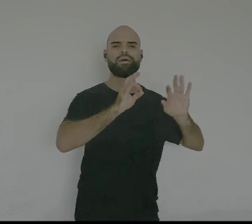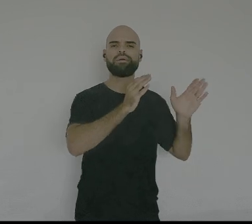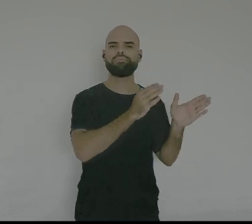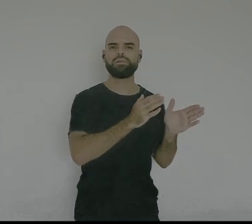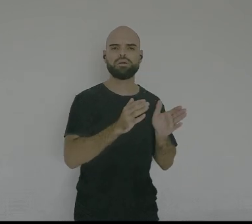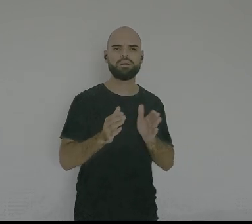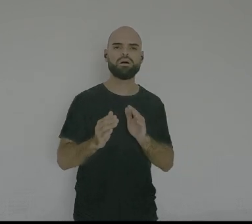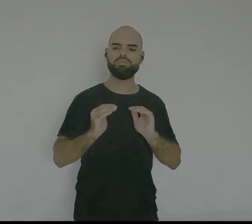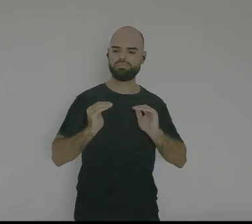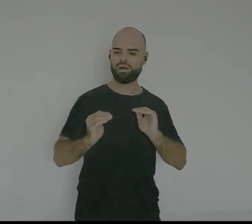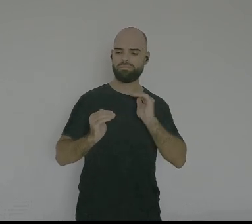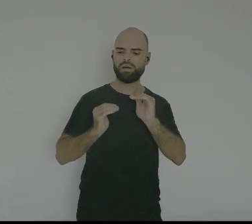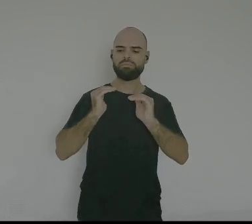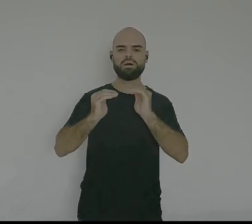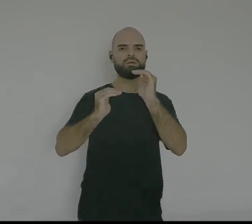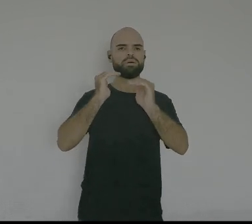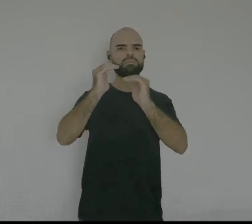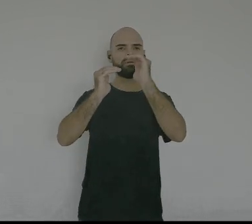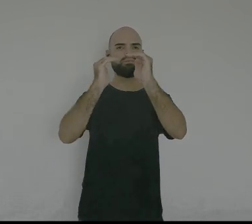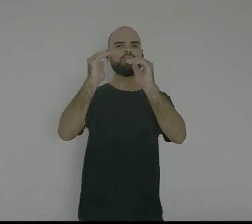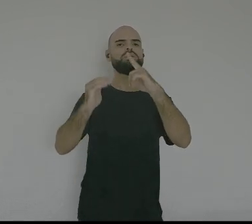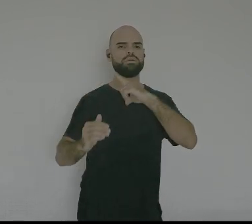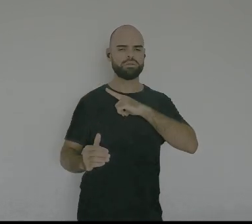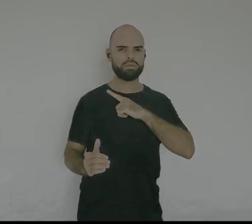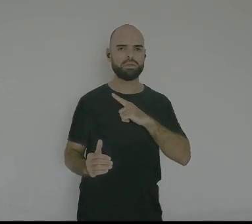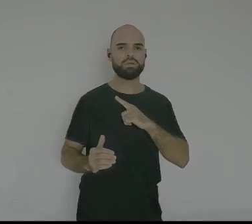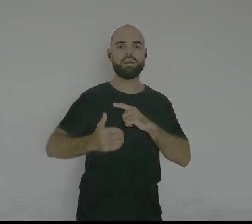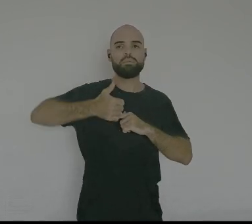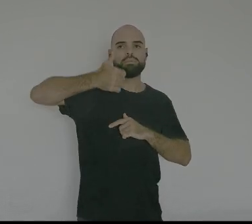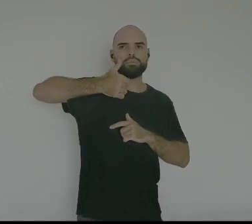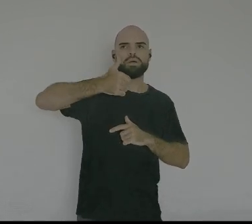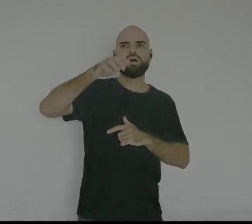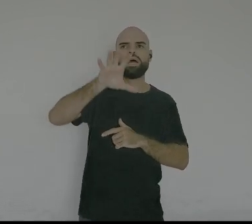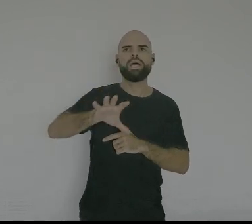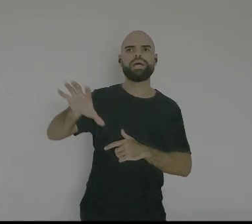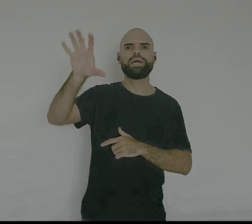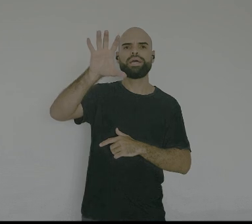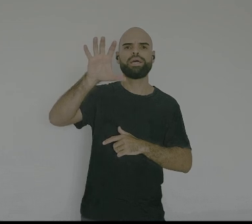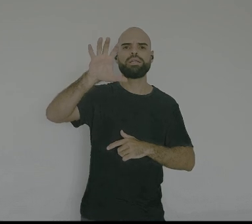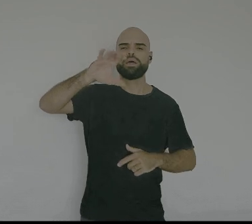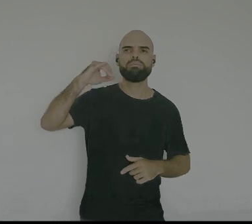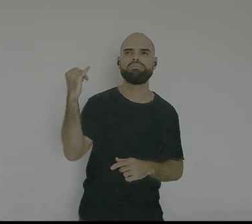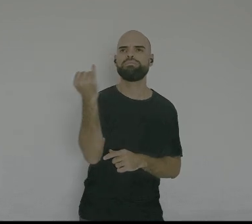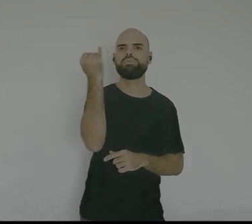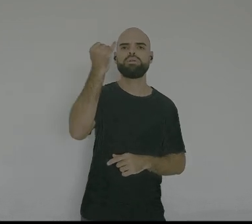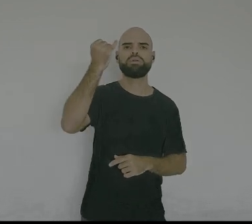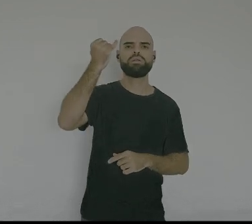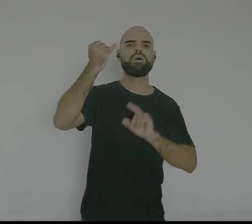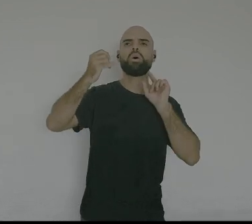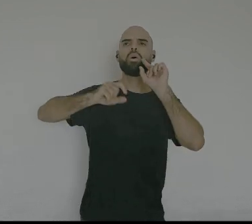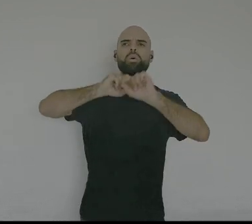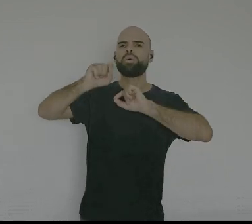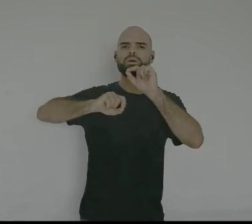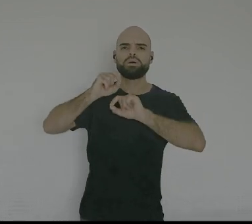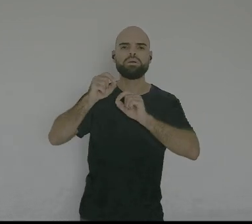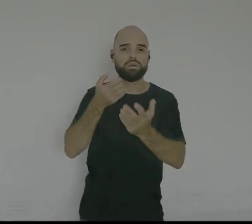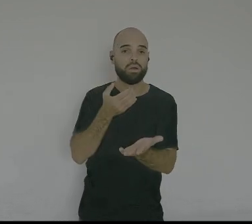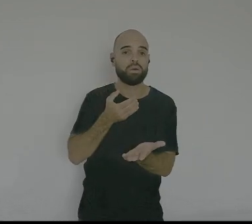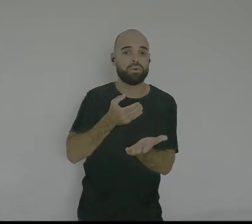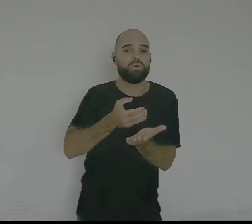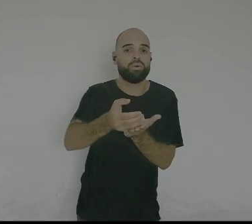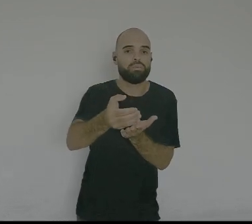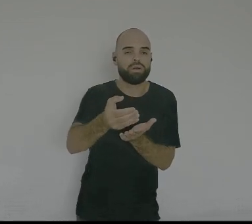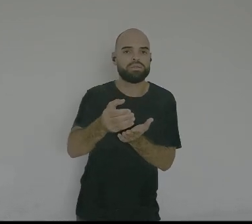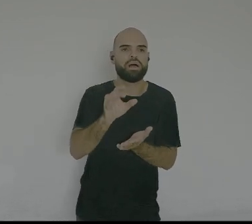o planejamento faz-se a partir ascendentemente, dadas as diretrizes estratégicas, definidas as redes